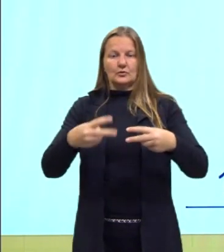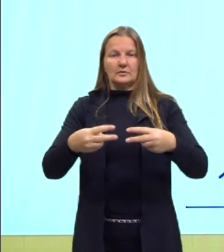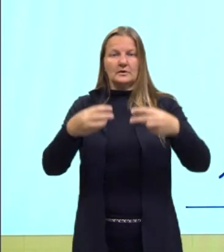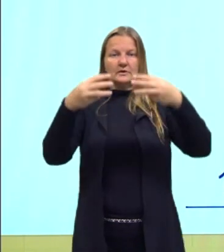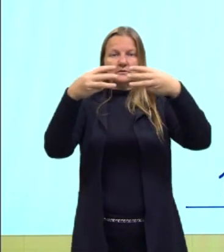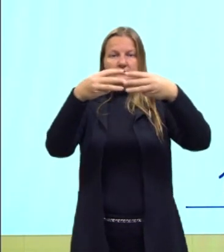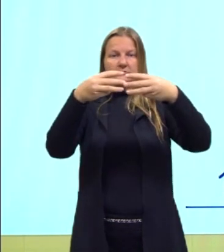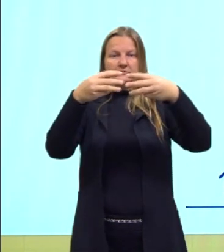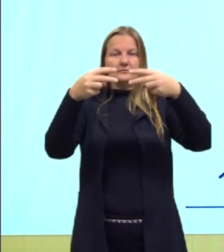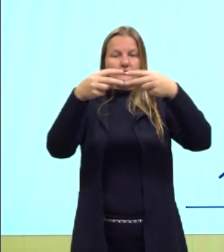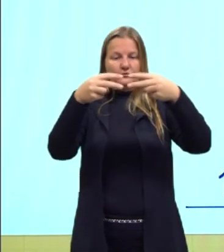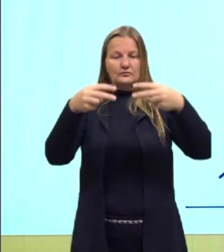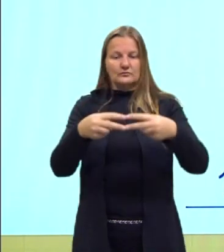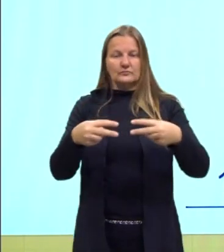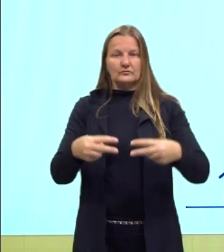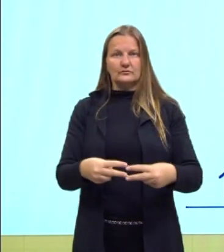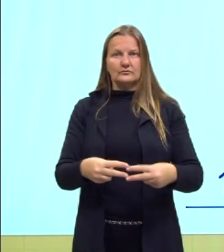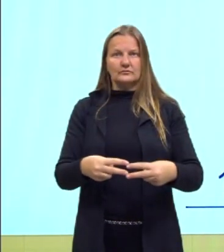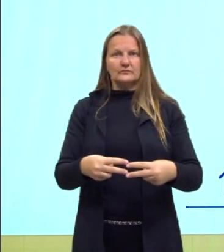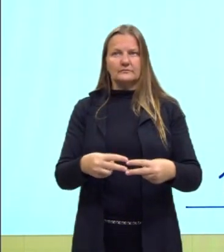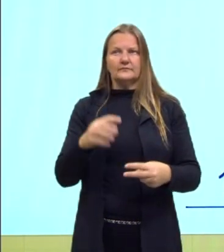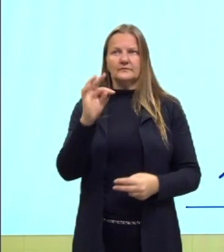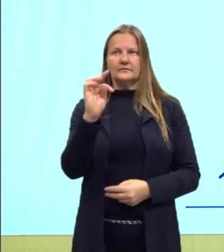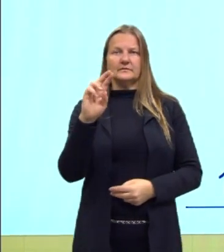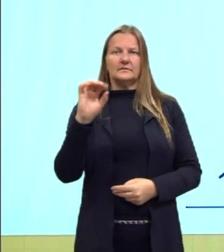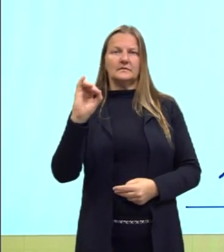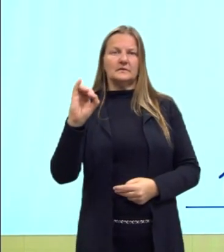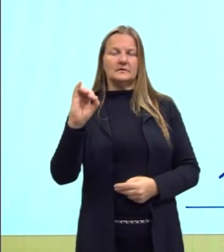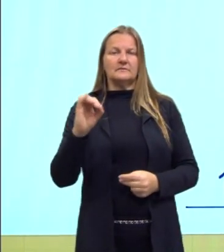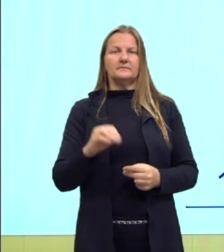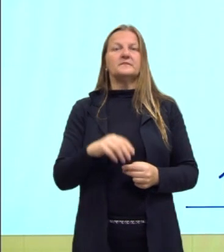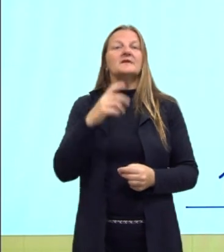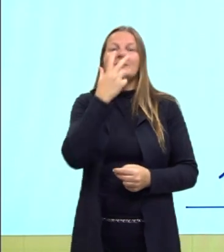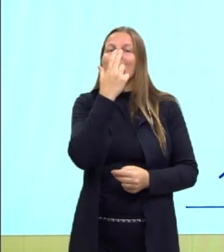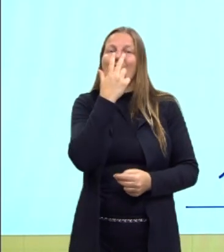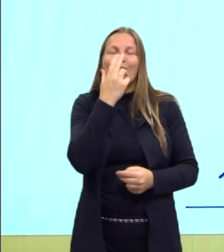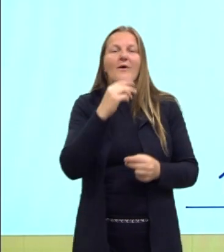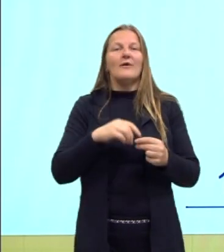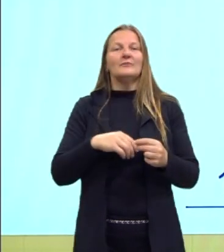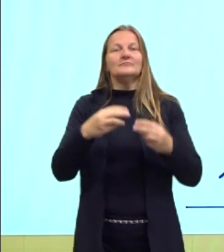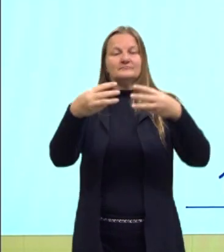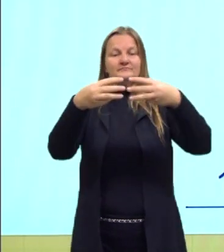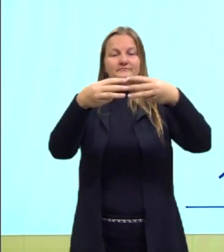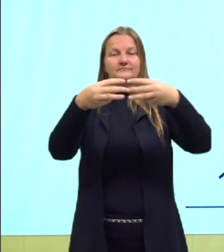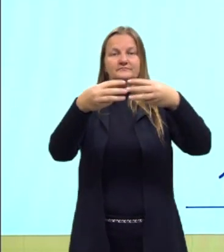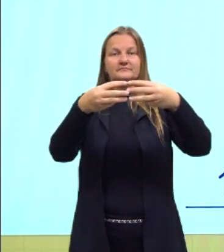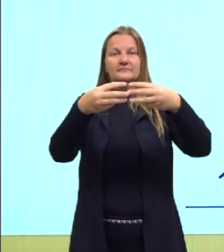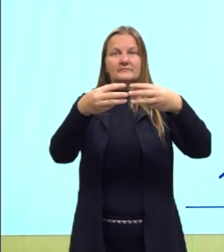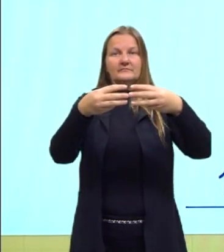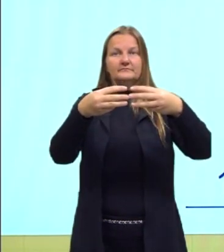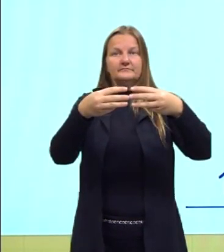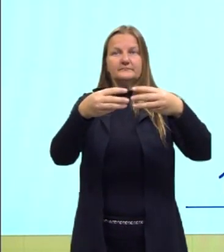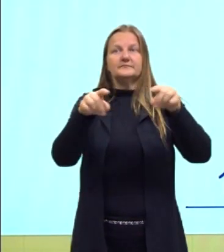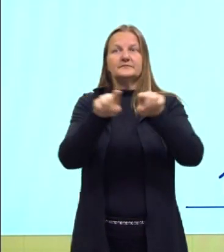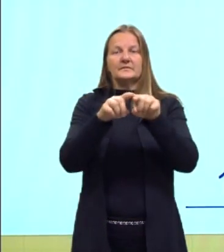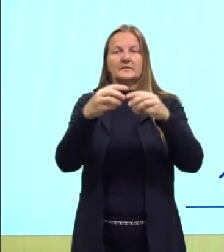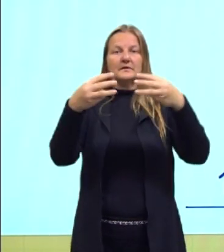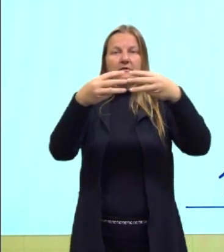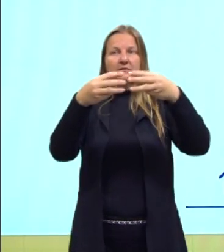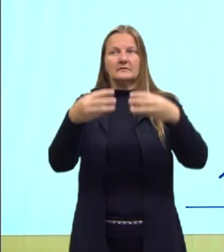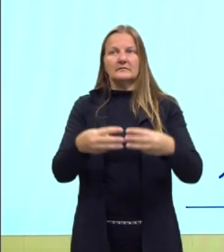três duplas né eu vou utilizar o tri o mesmo efeito para tripa Cadê as triplas se tiver